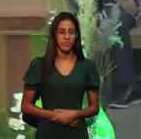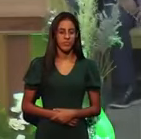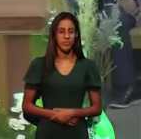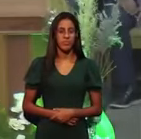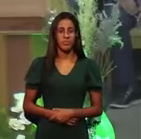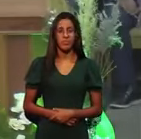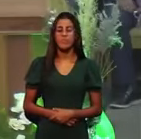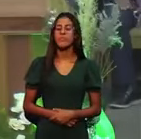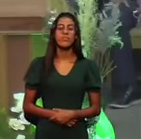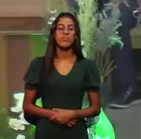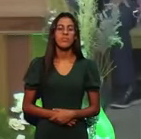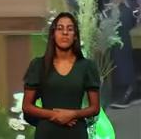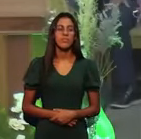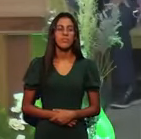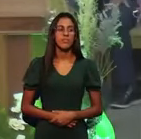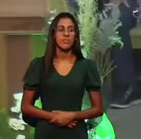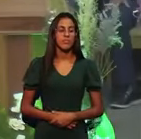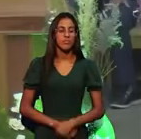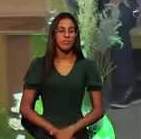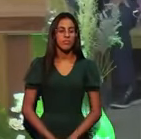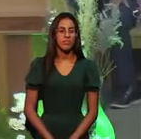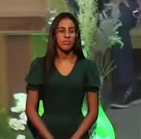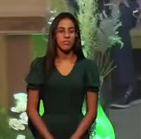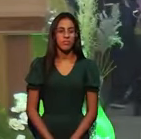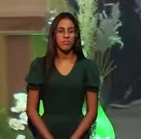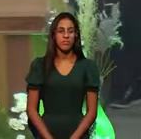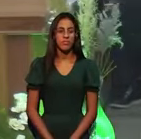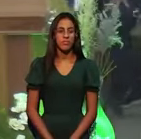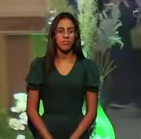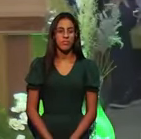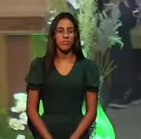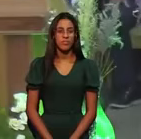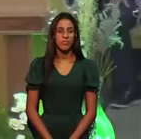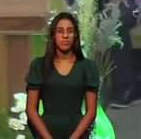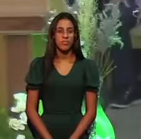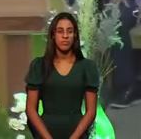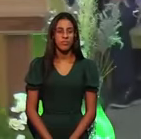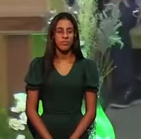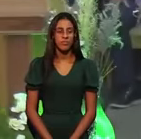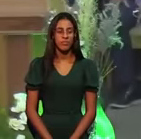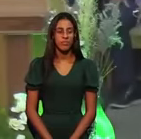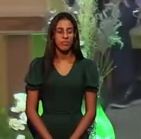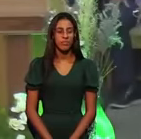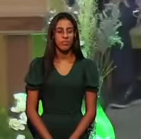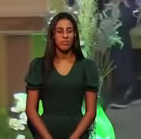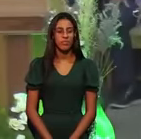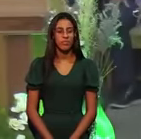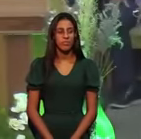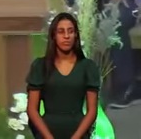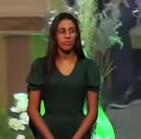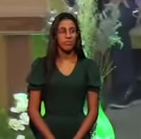É. Se aquieta, como é que diz? Se aquieta minha alma.